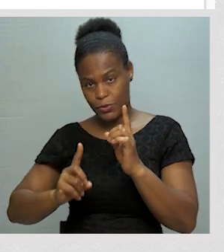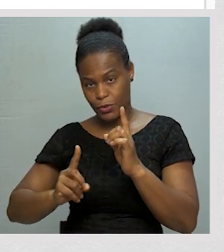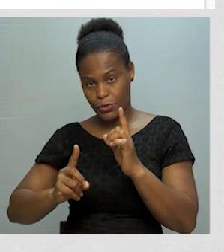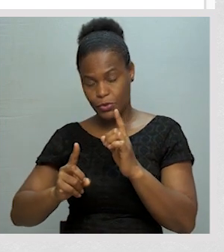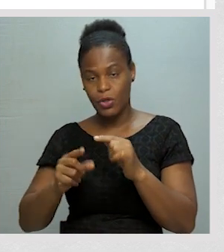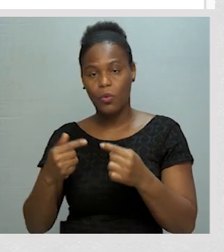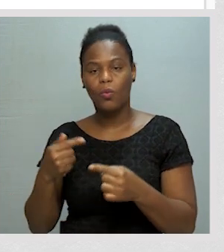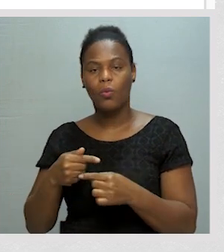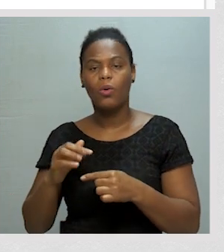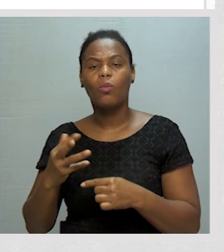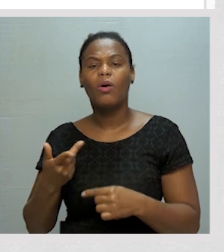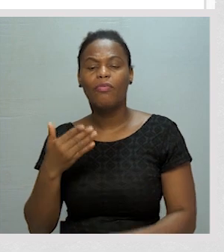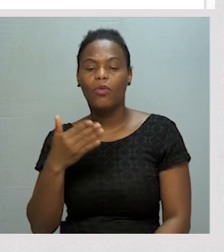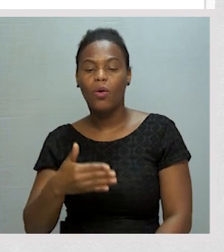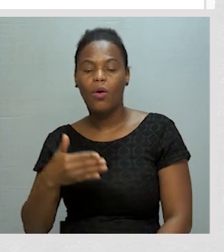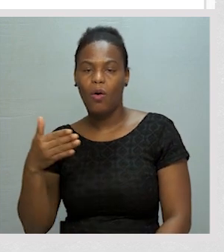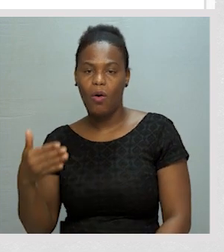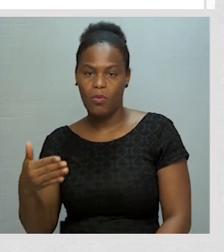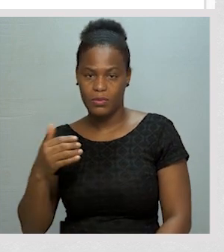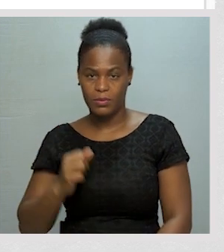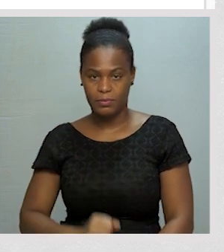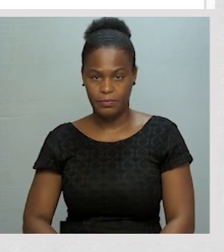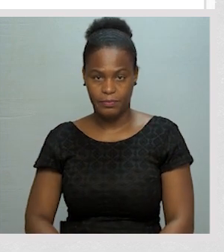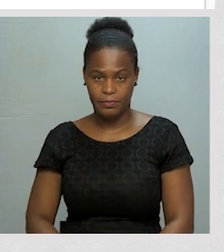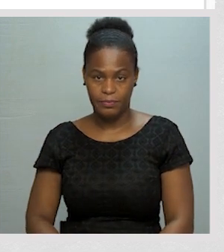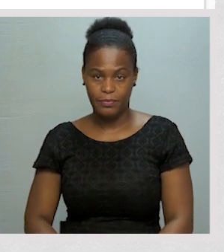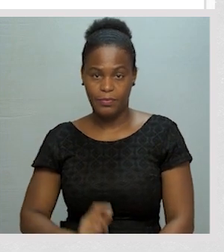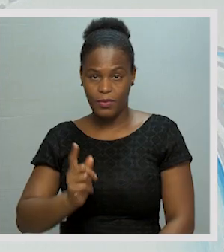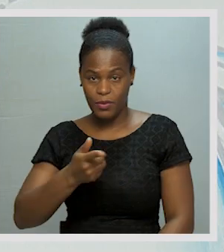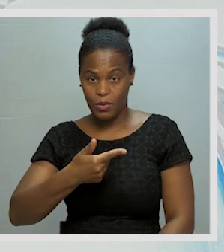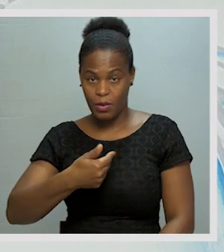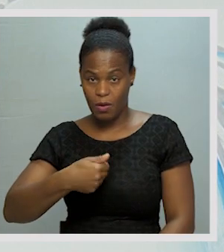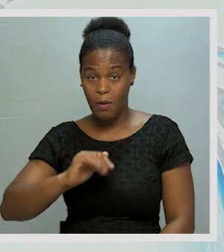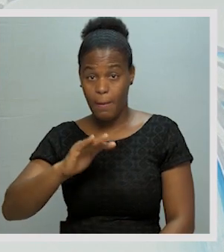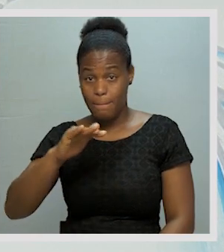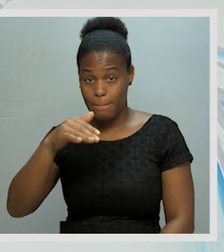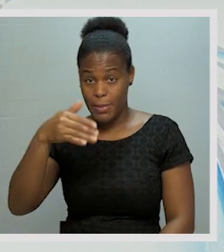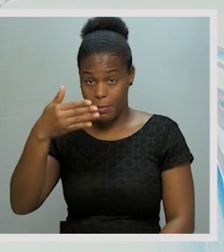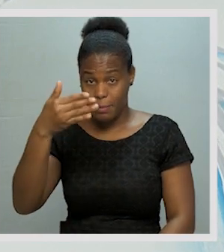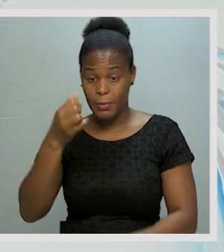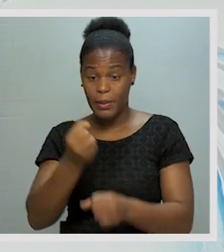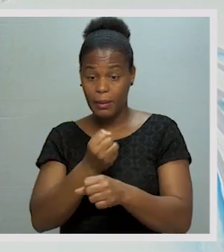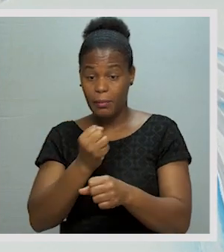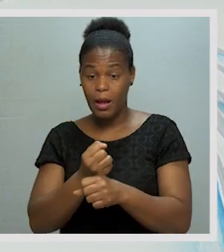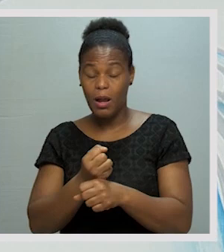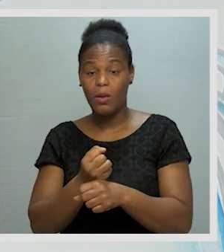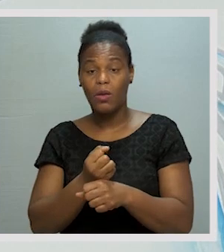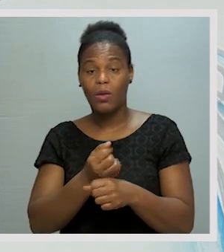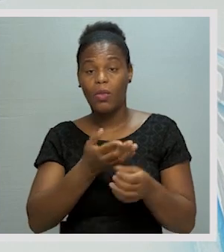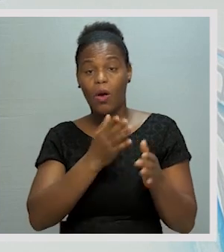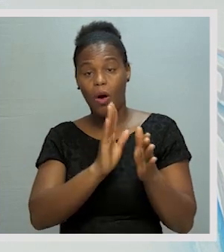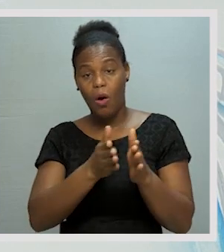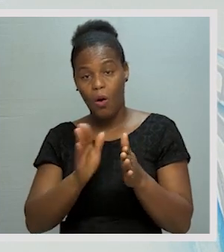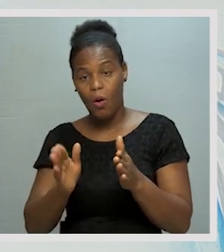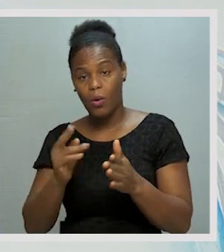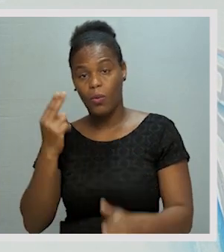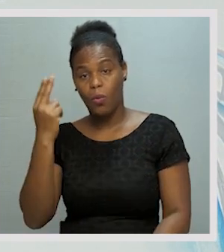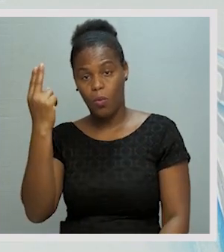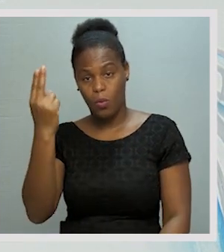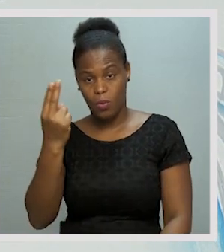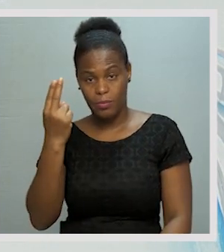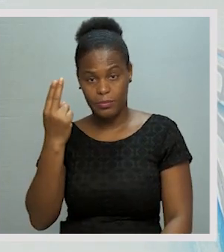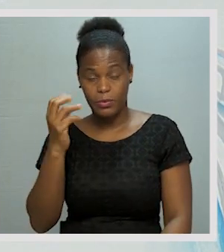3 dezenas e 6 unidades. Então, nós fazemos o quê? O 5 e o 6